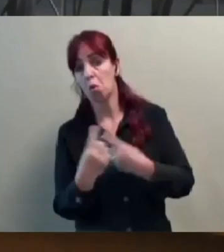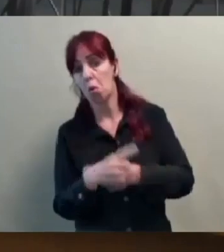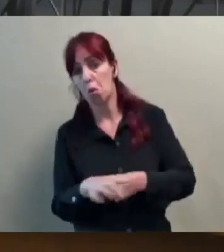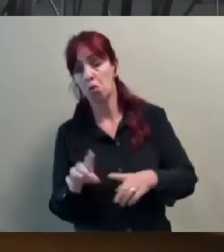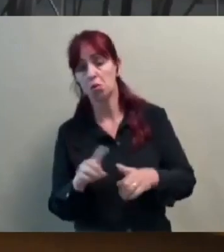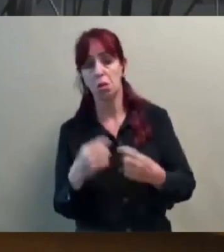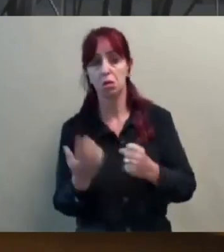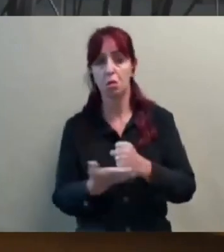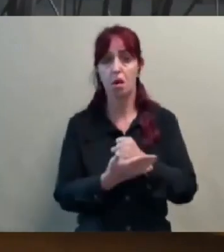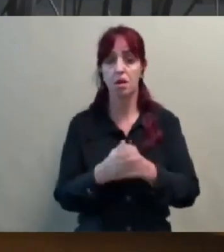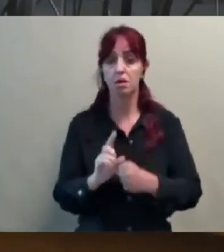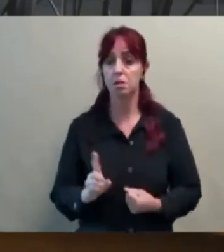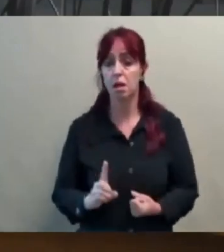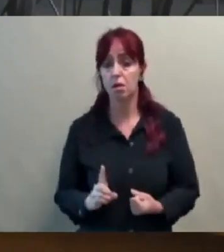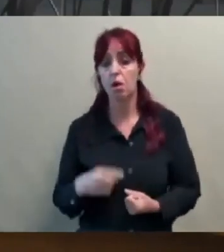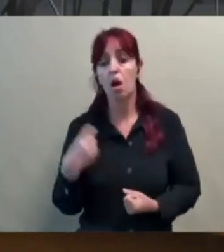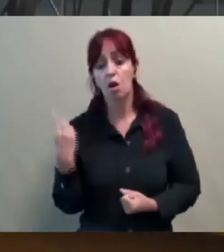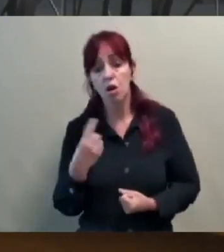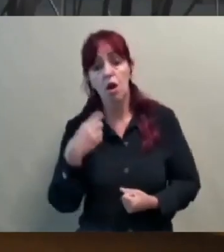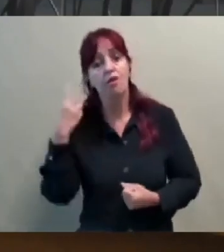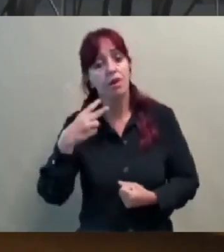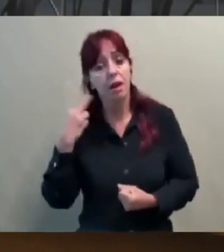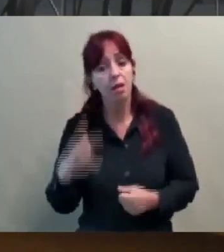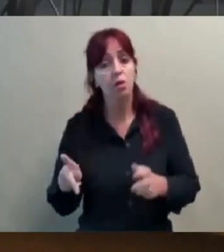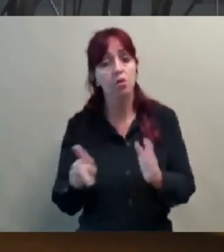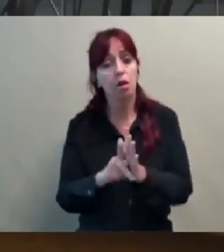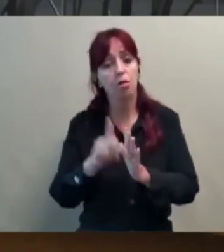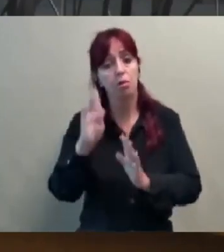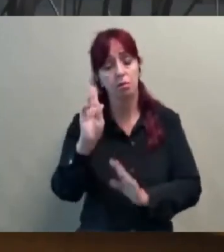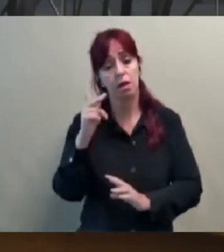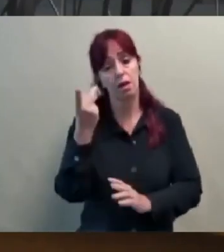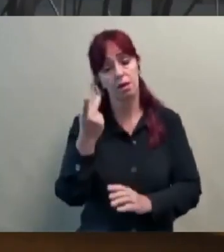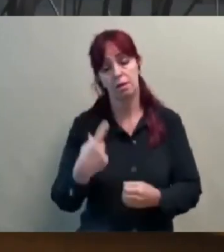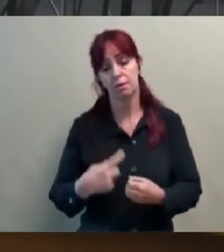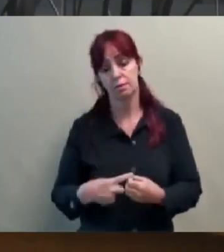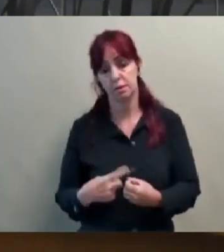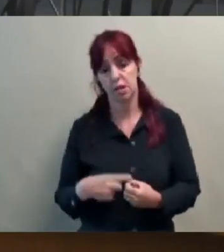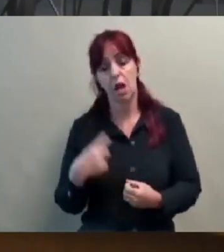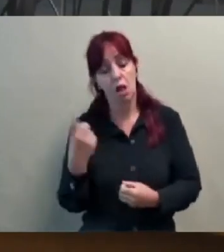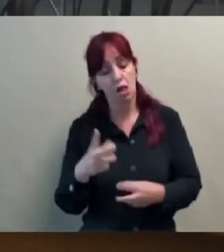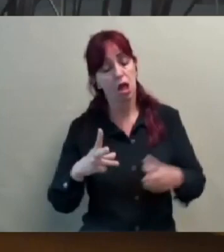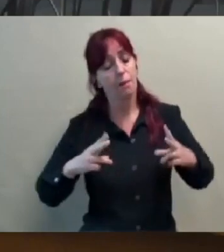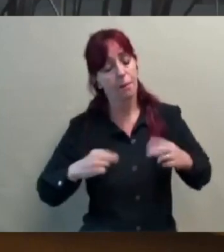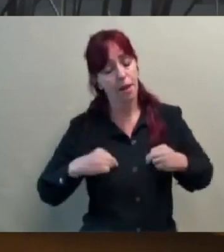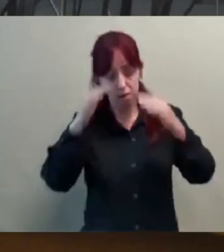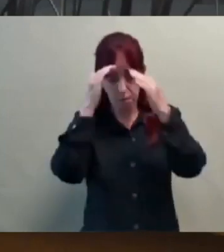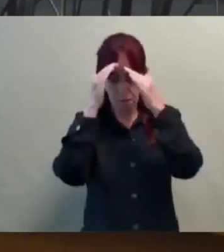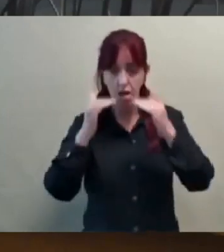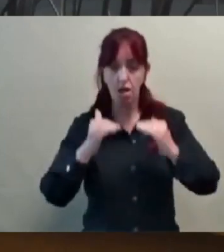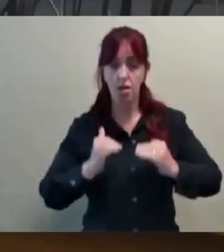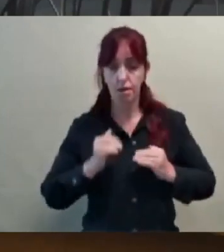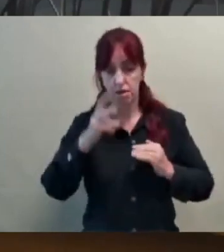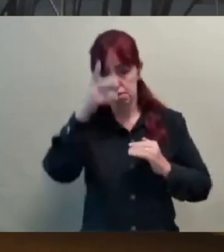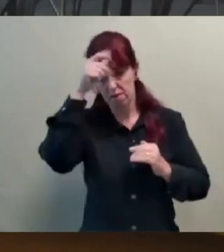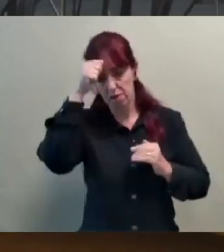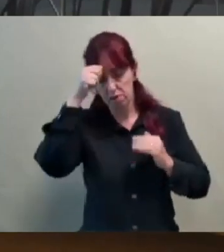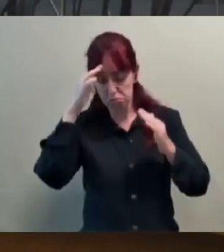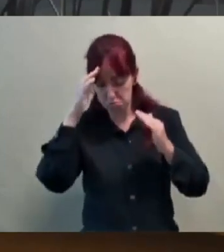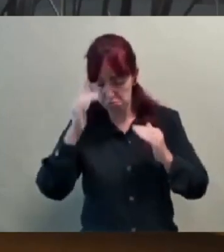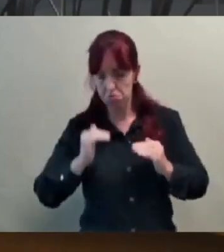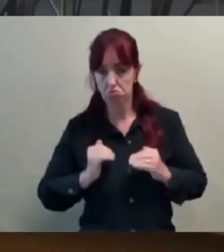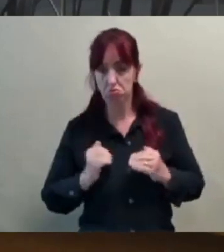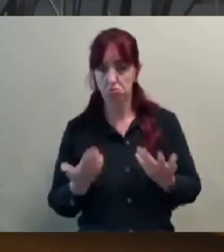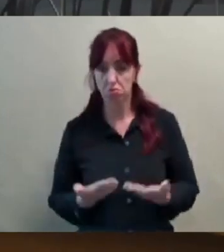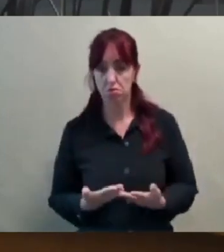não. Nós somos vereadores da cidade. E nós merecemos esse respeito por parte da prefeitura. Se é para ser